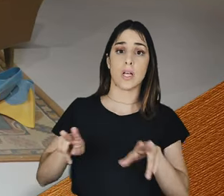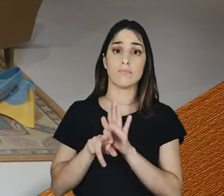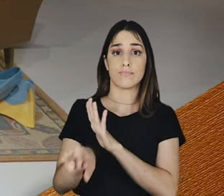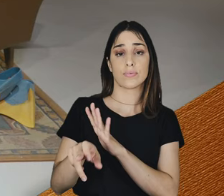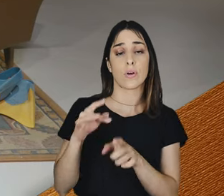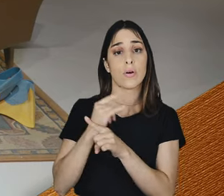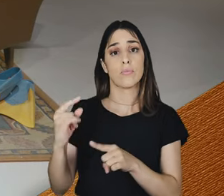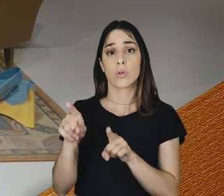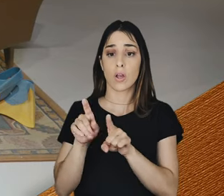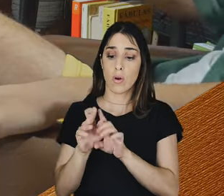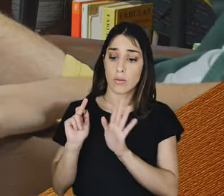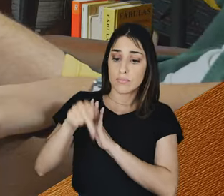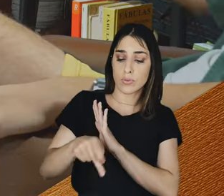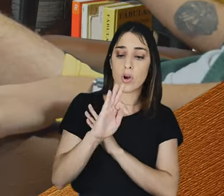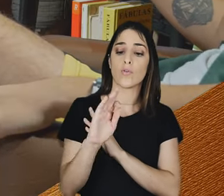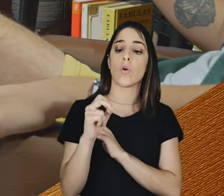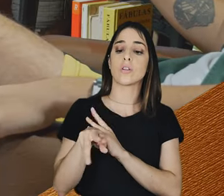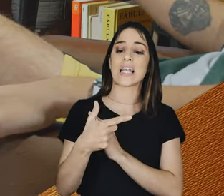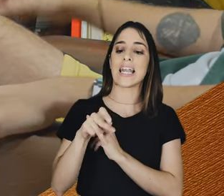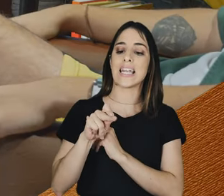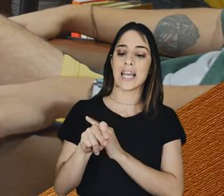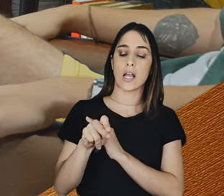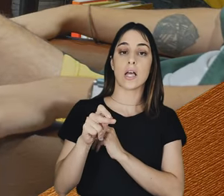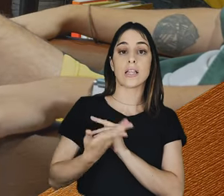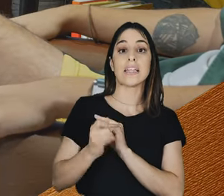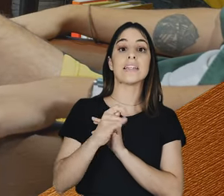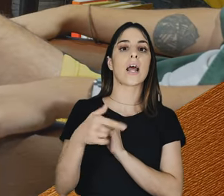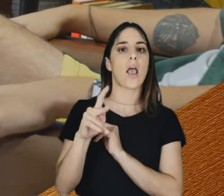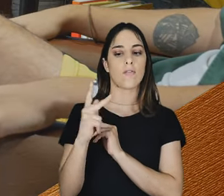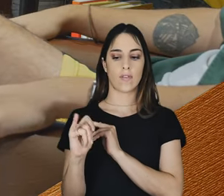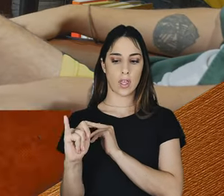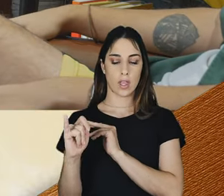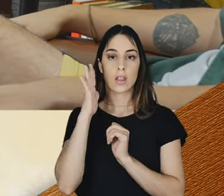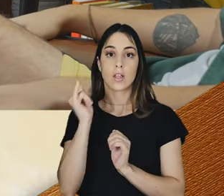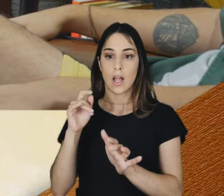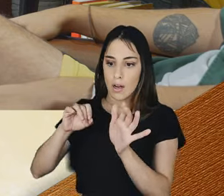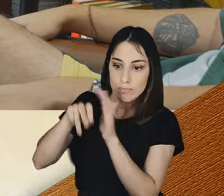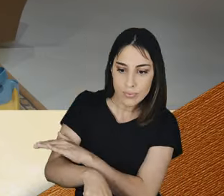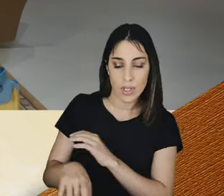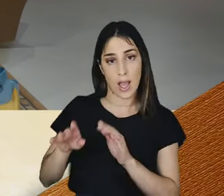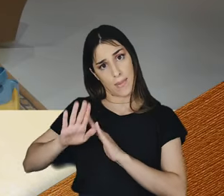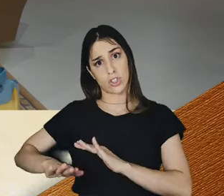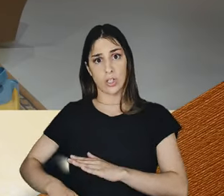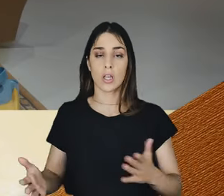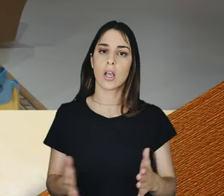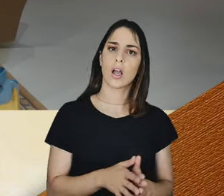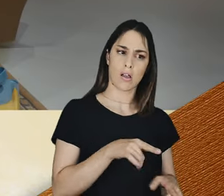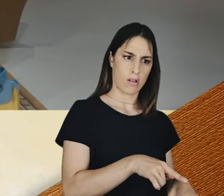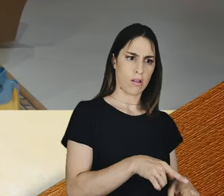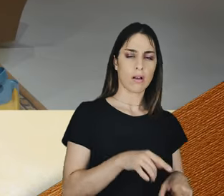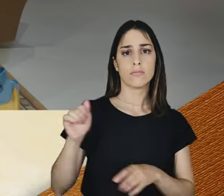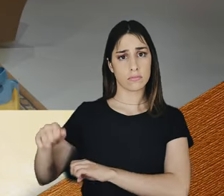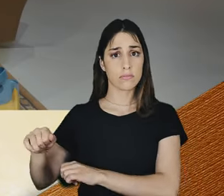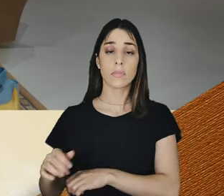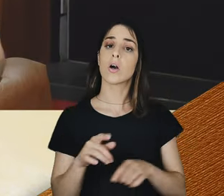para a Fontana di Trevi. Ah, para a Fontana di Trevi? Que é baixinha. Pois, estou a perceber. E qual é que tu achas que é a probabilidade